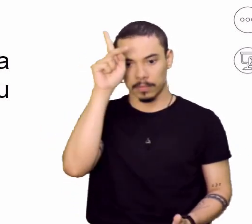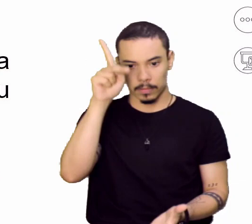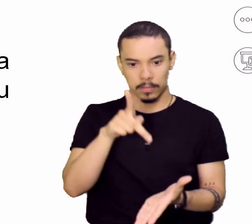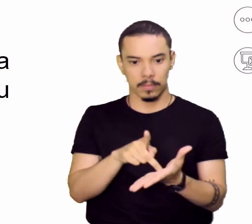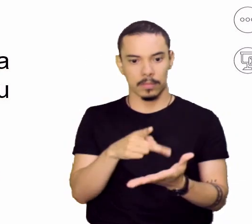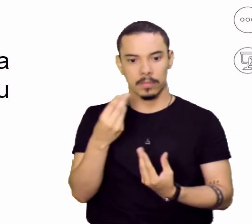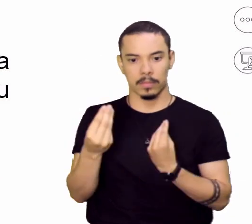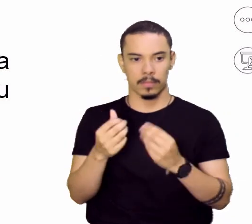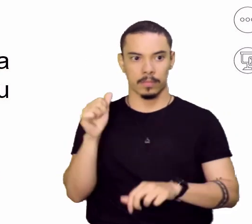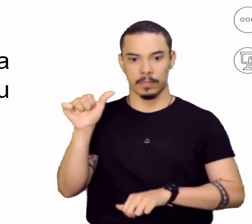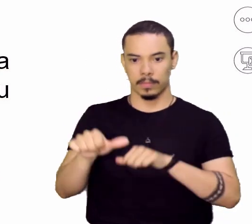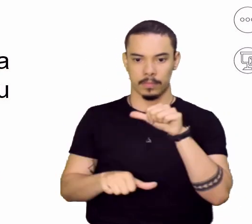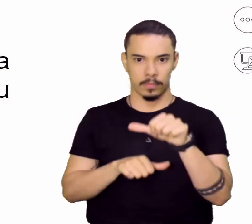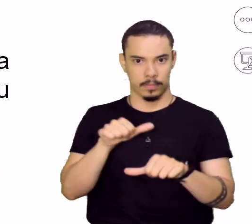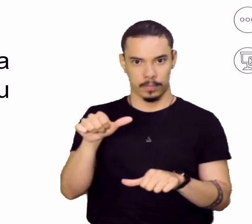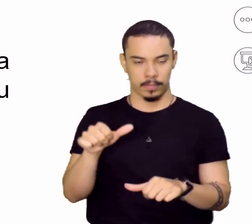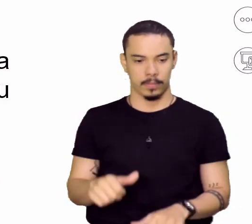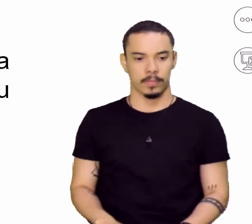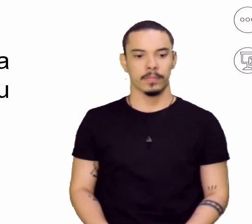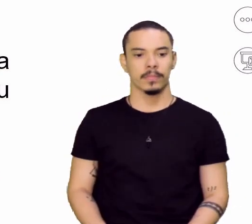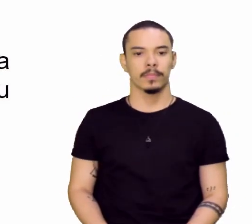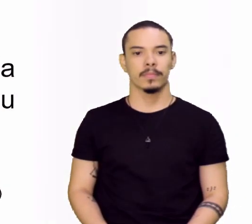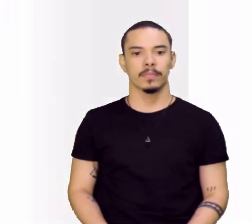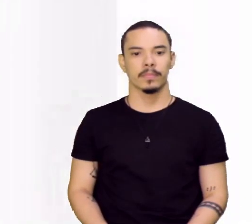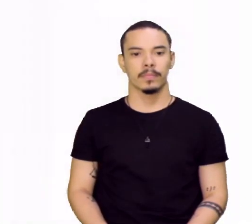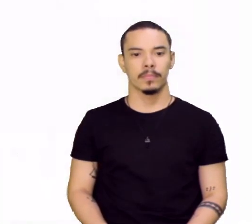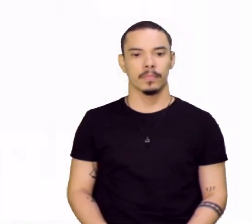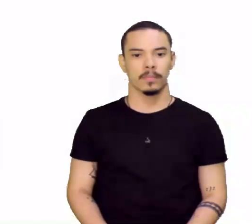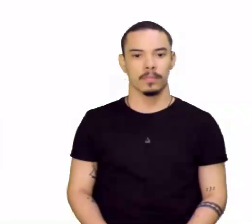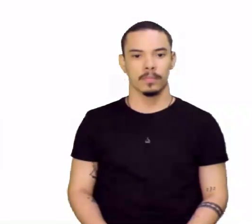mudança, no seu devir, movimento.